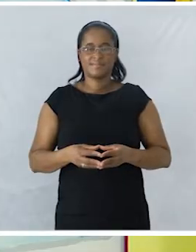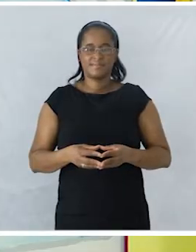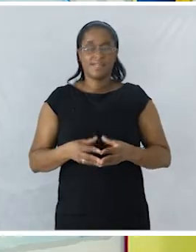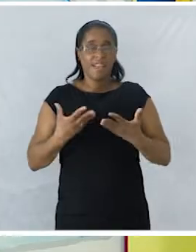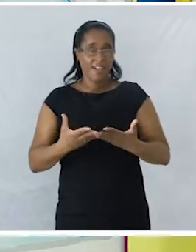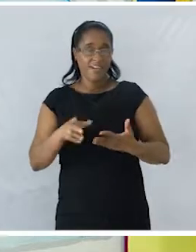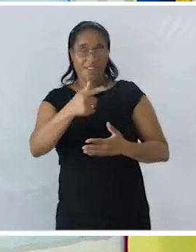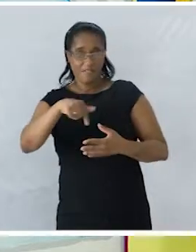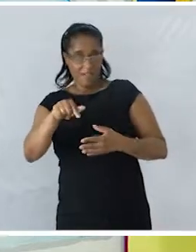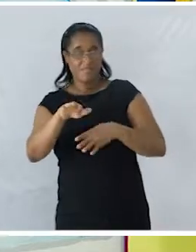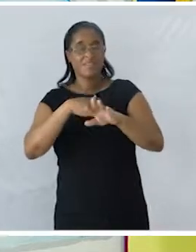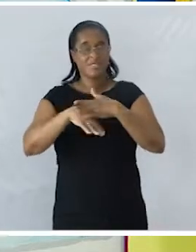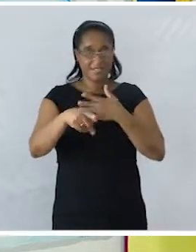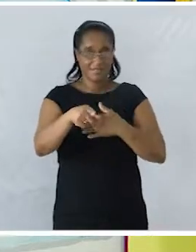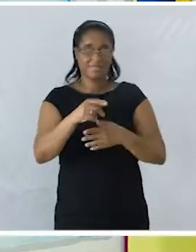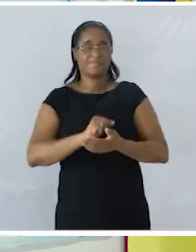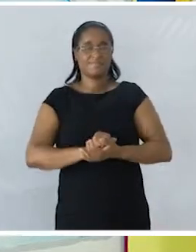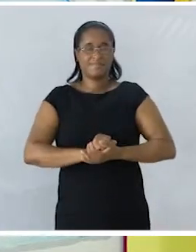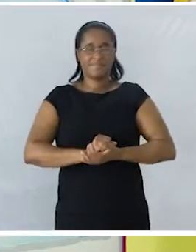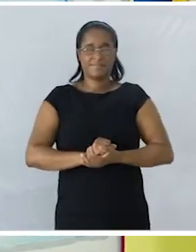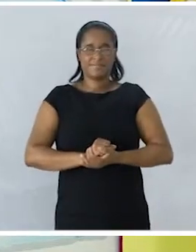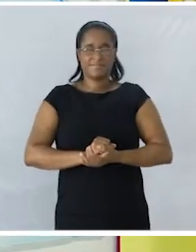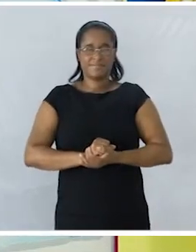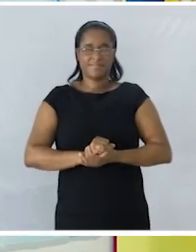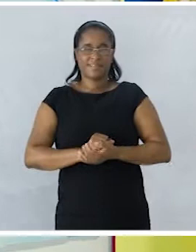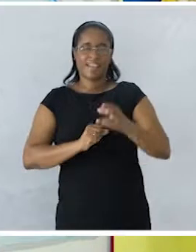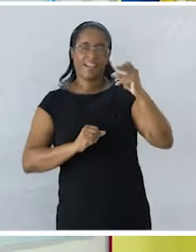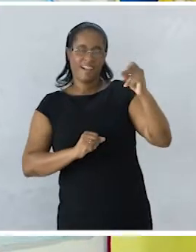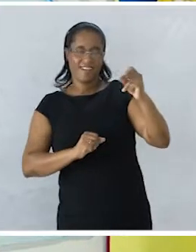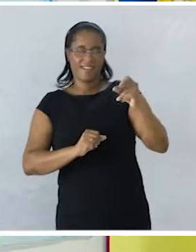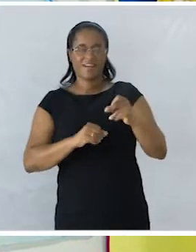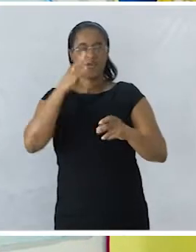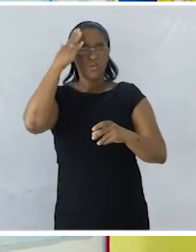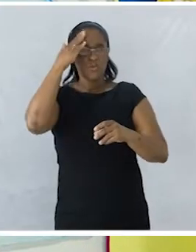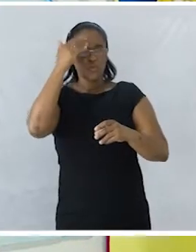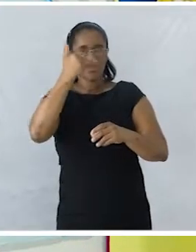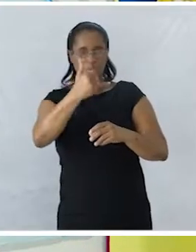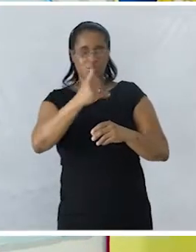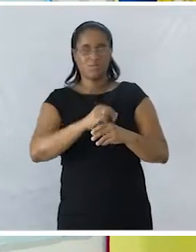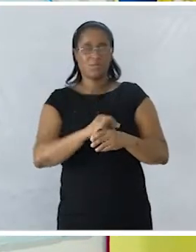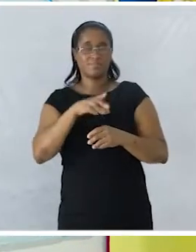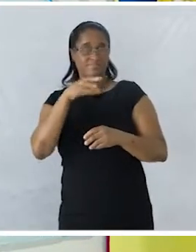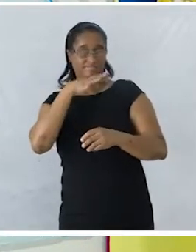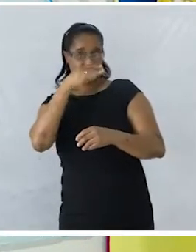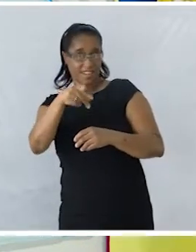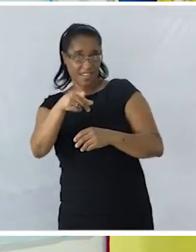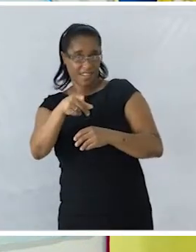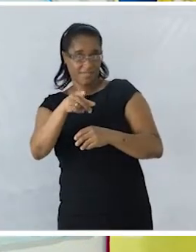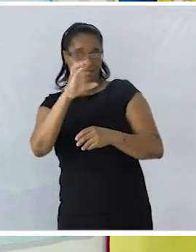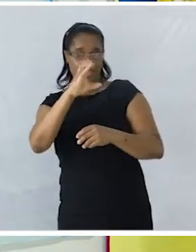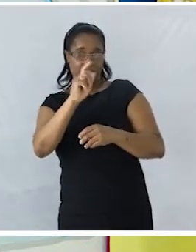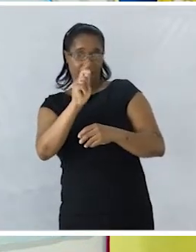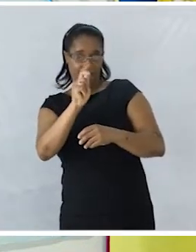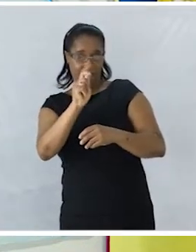Agora vamos à resolução. A linha A. O número 2 diz ali que pertence ao